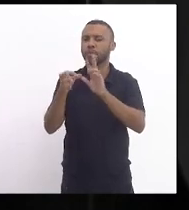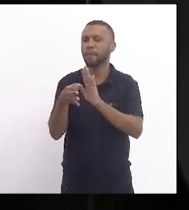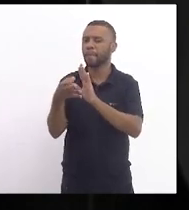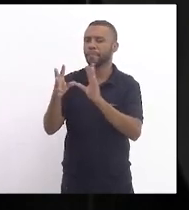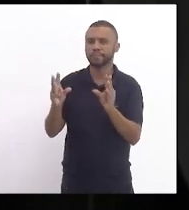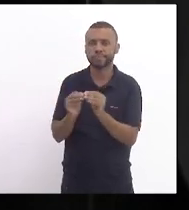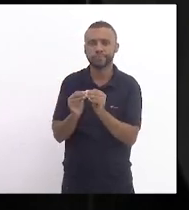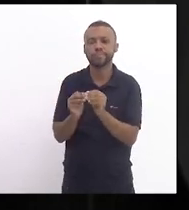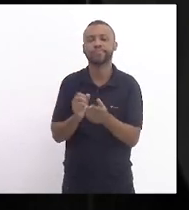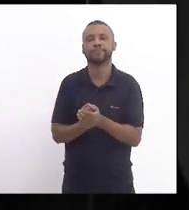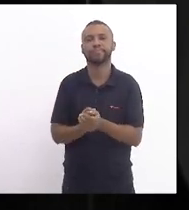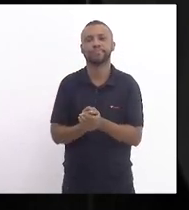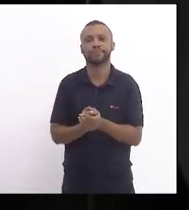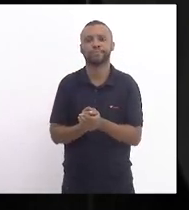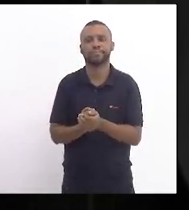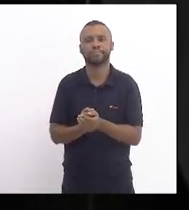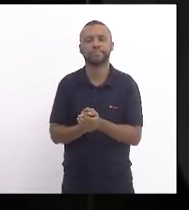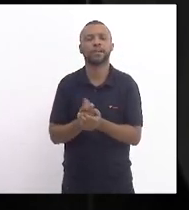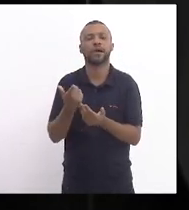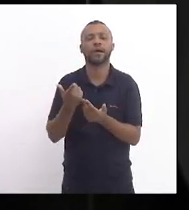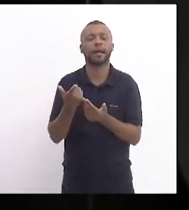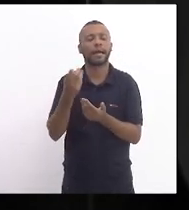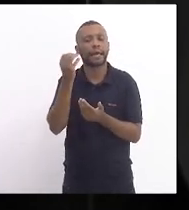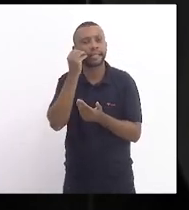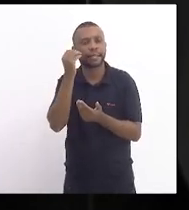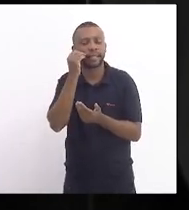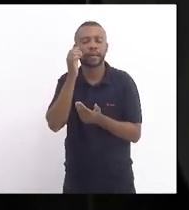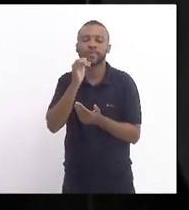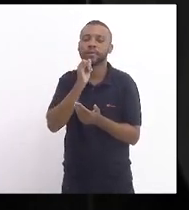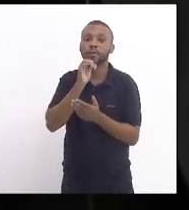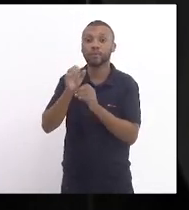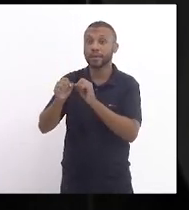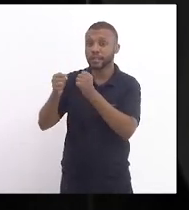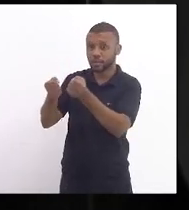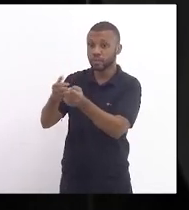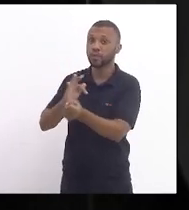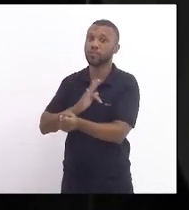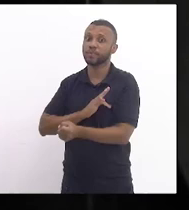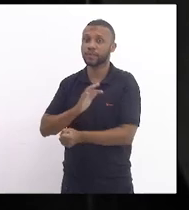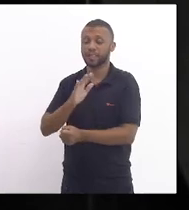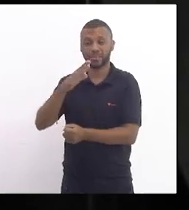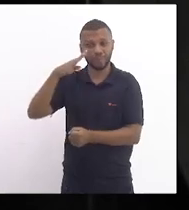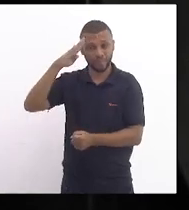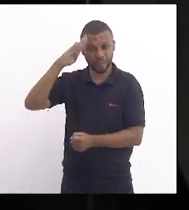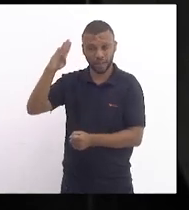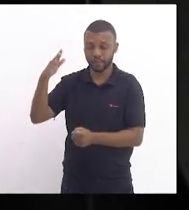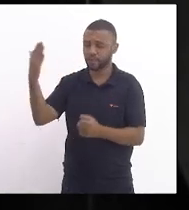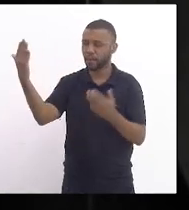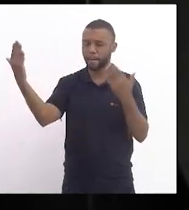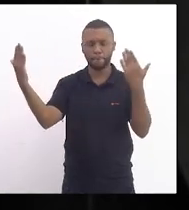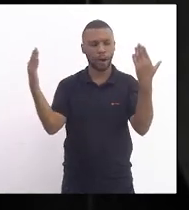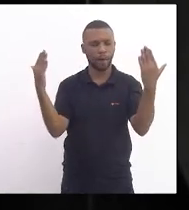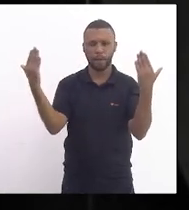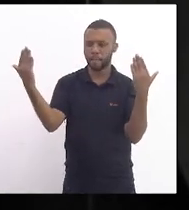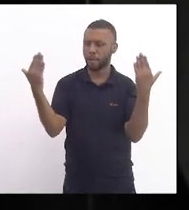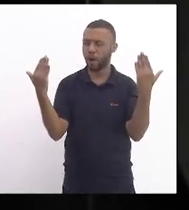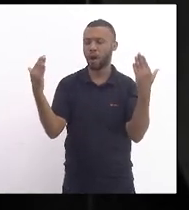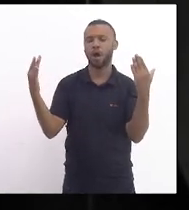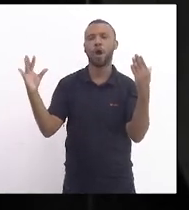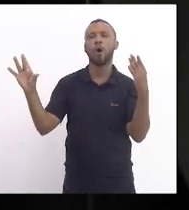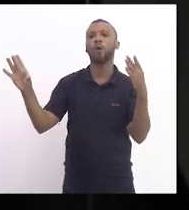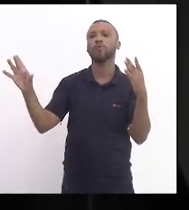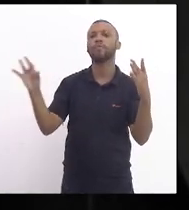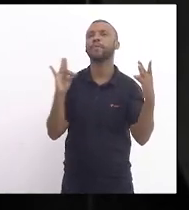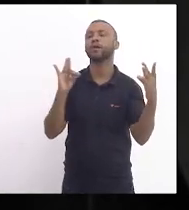ia fazer os pagamento daquilo que foi garantido aos policiais militares para que seja